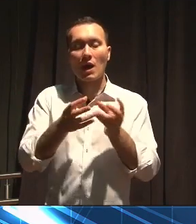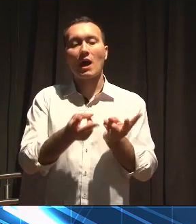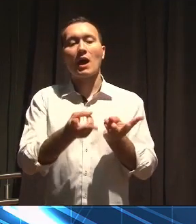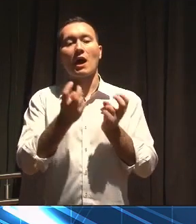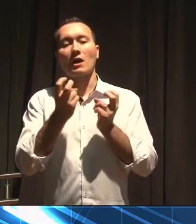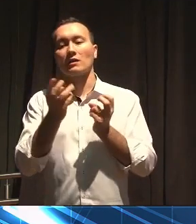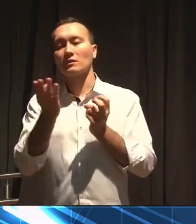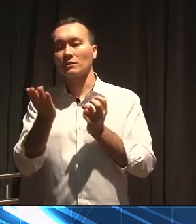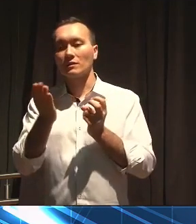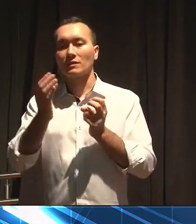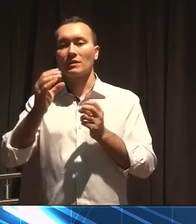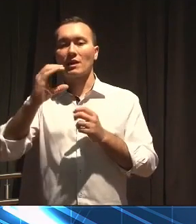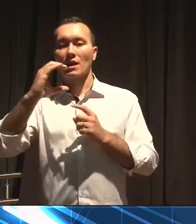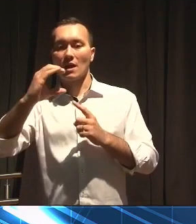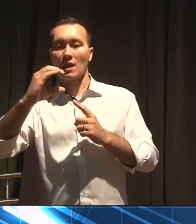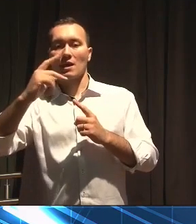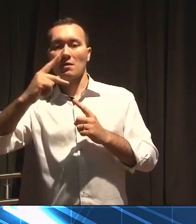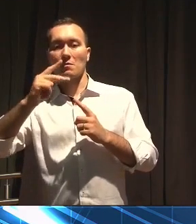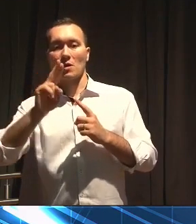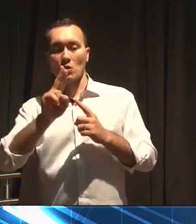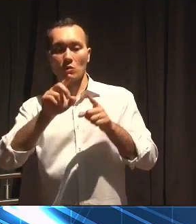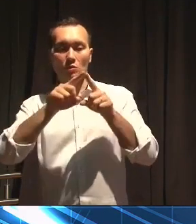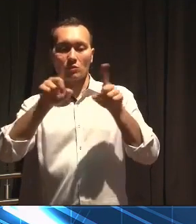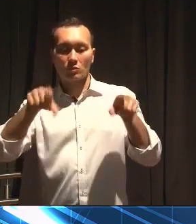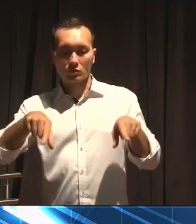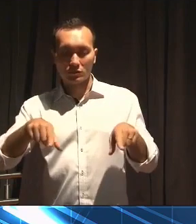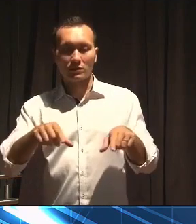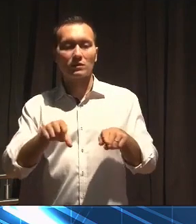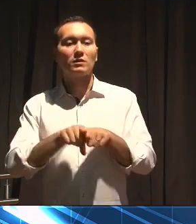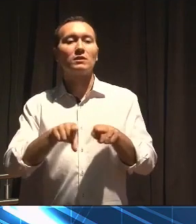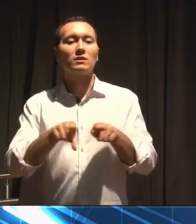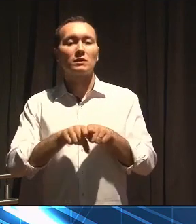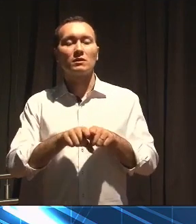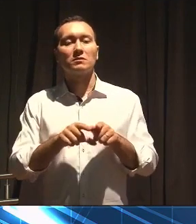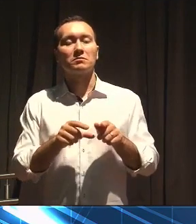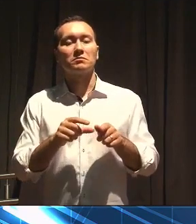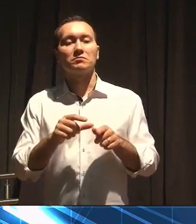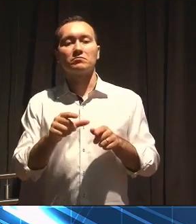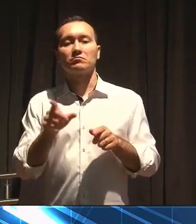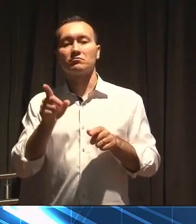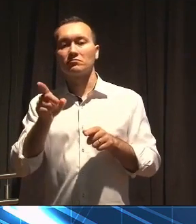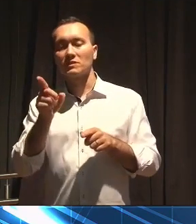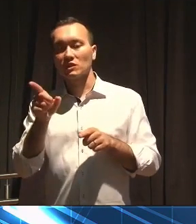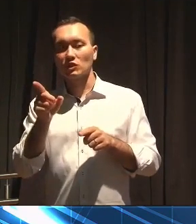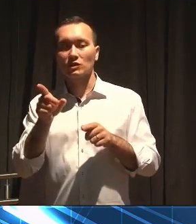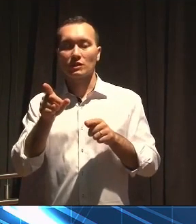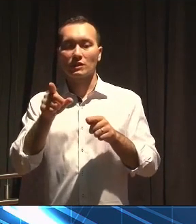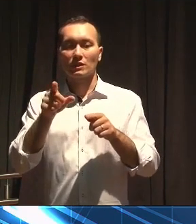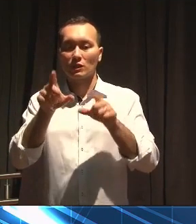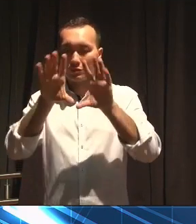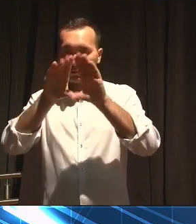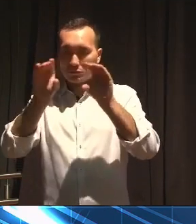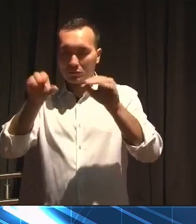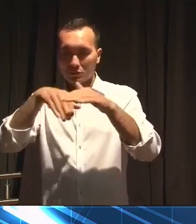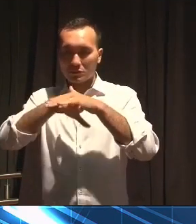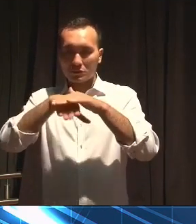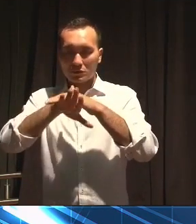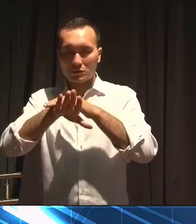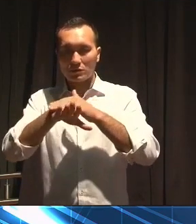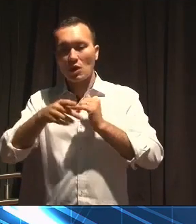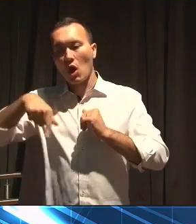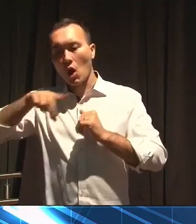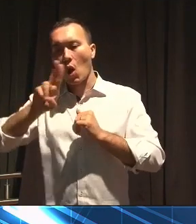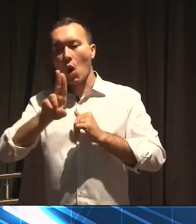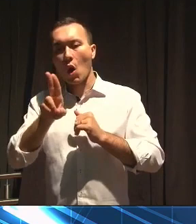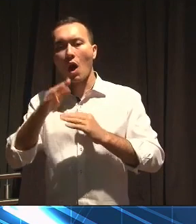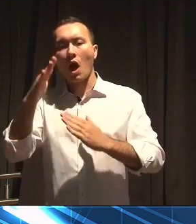disco, e vamos trabalhar em um pouco de elasticidade para tentar diminuir a quantidade de recursos que eles têm sem necessidade.